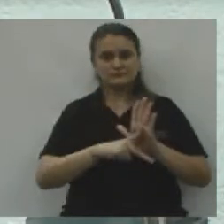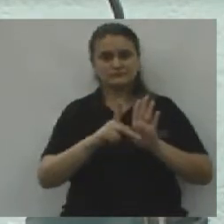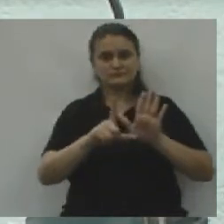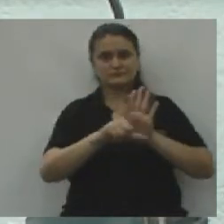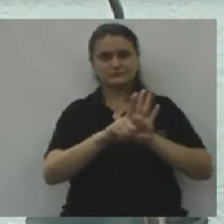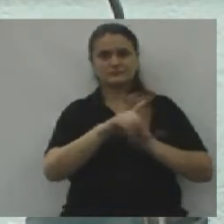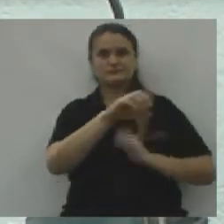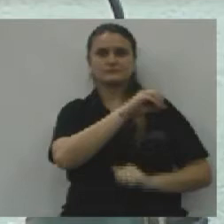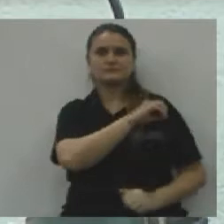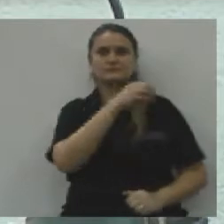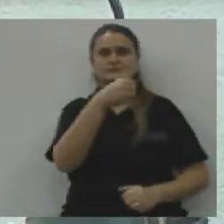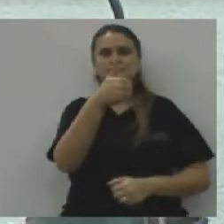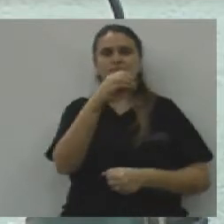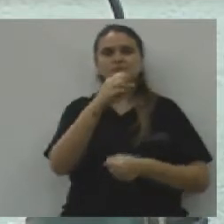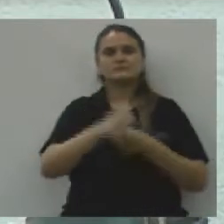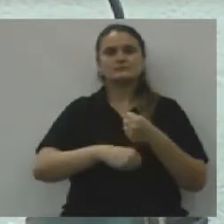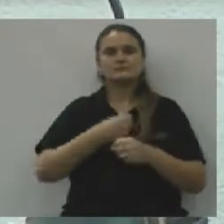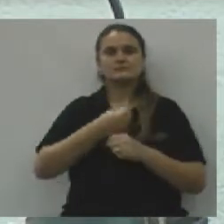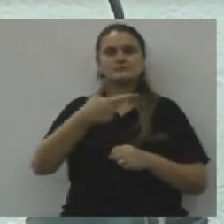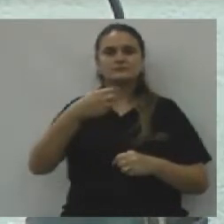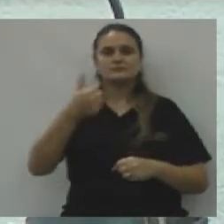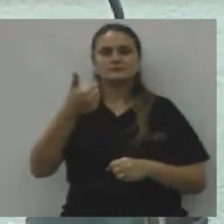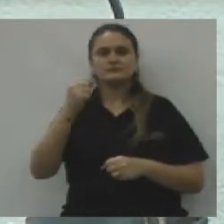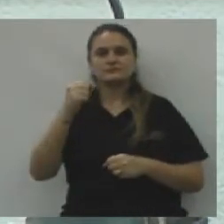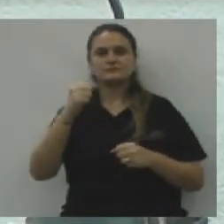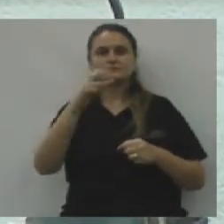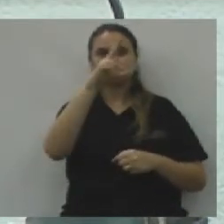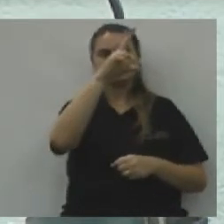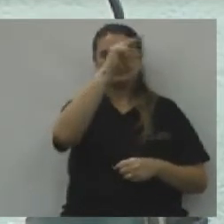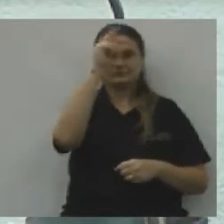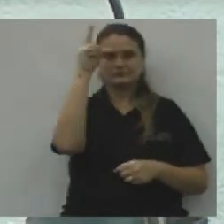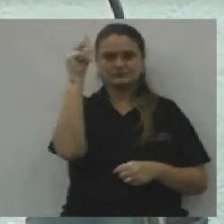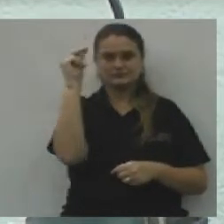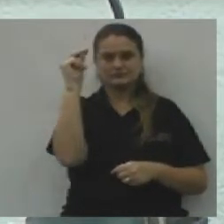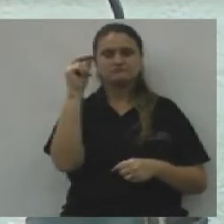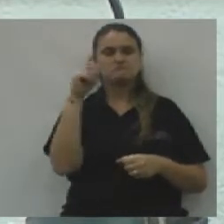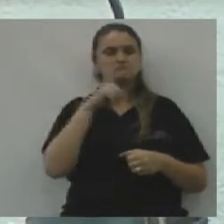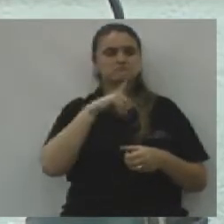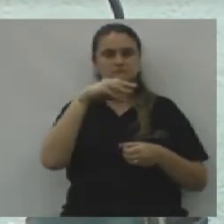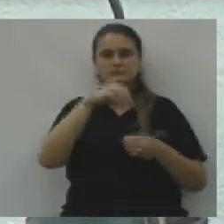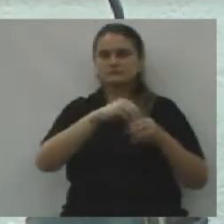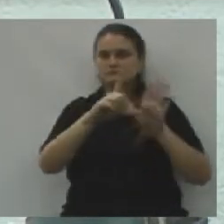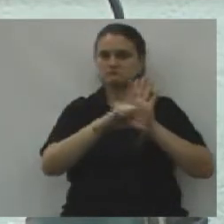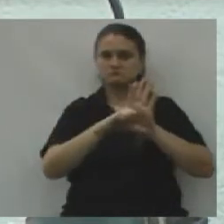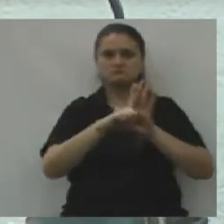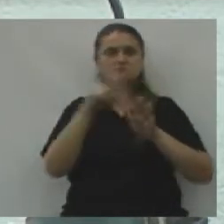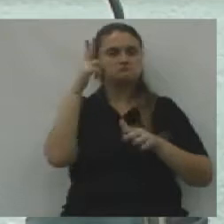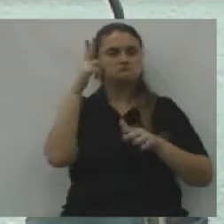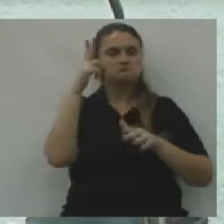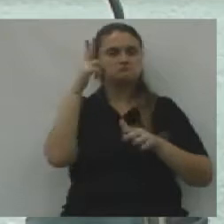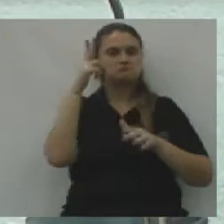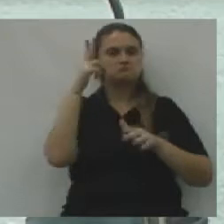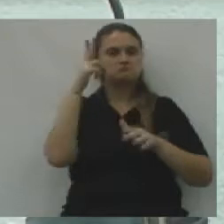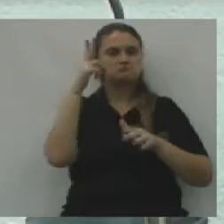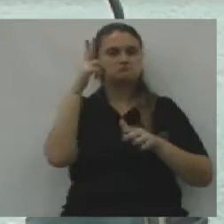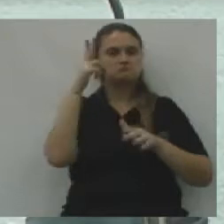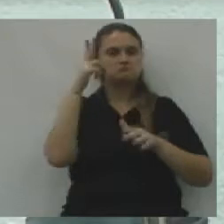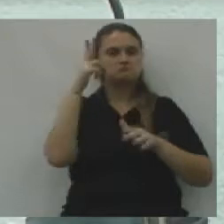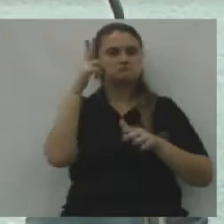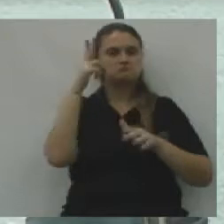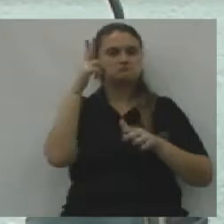lei de número 10/2018 do Poder Executivo é legal e constitucional, devendo ser votado